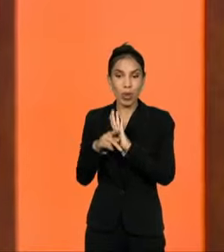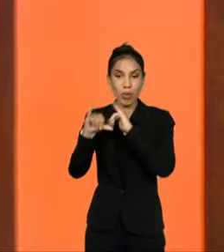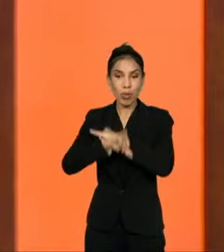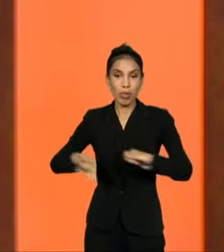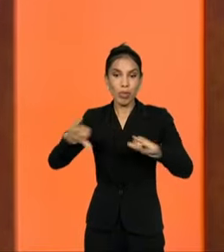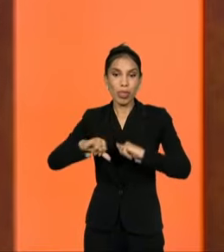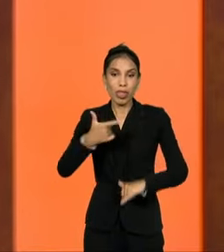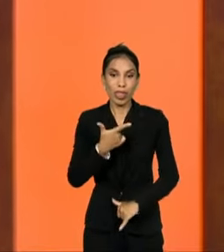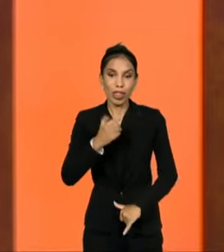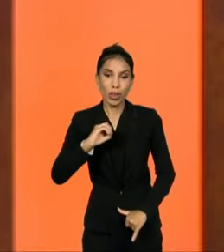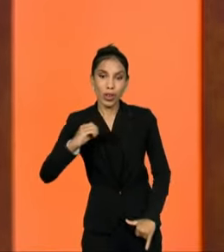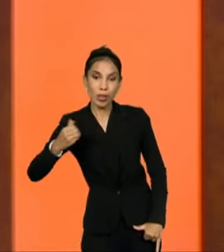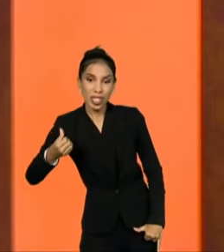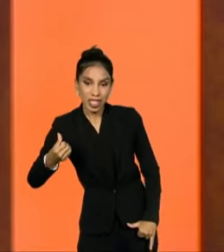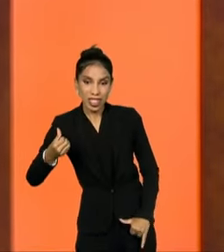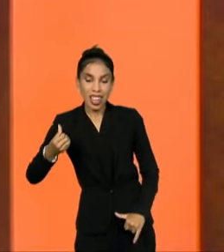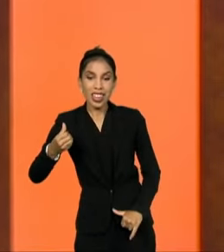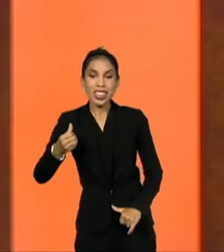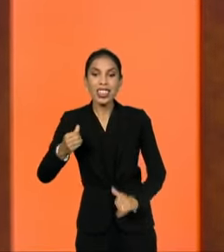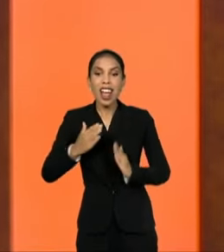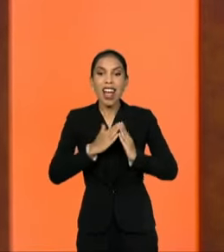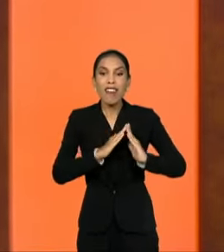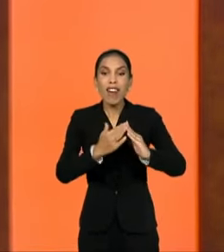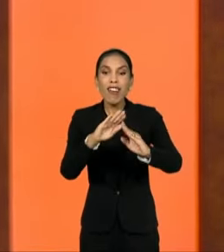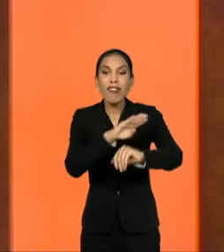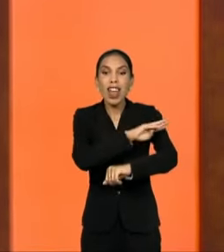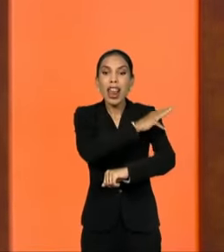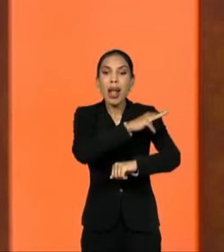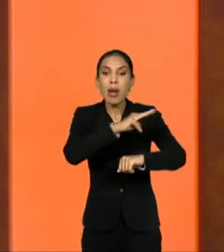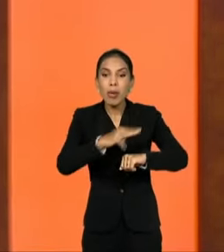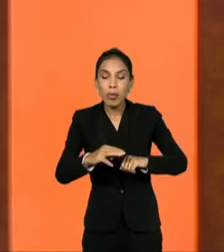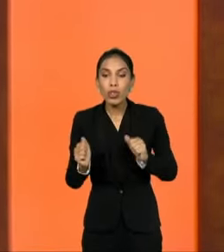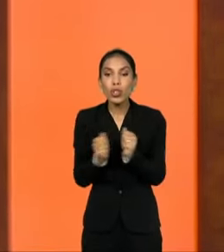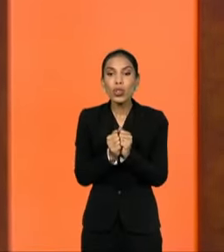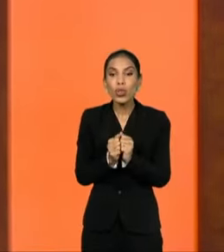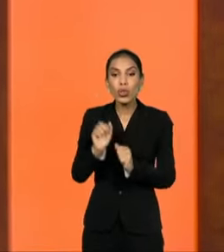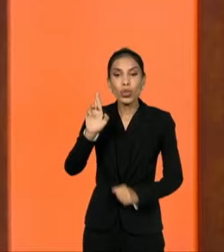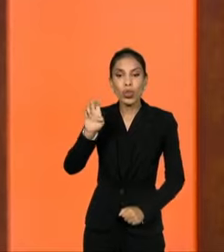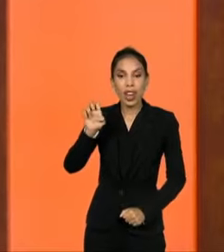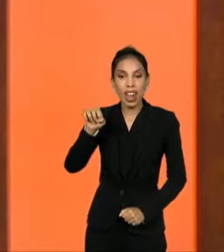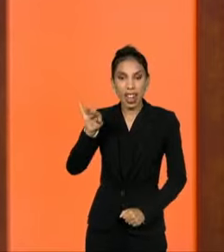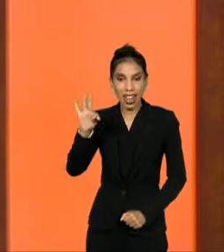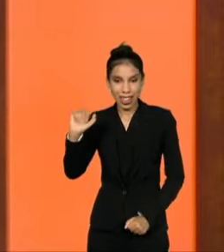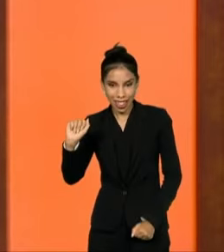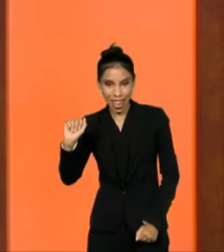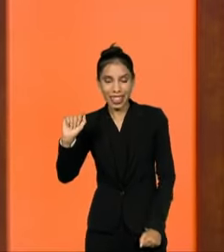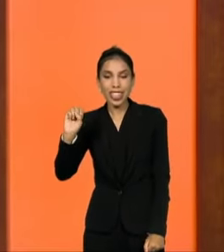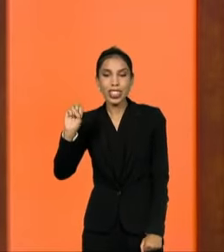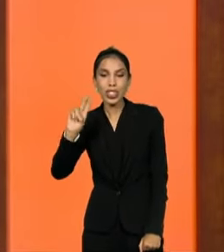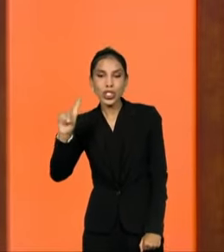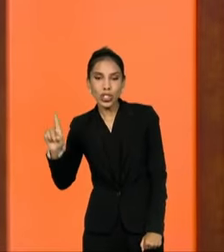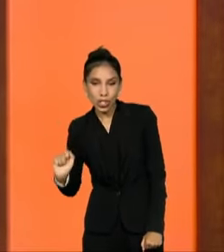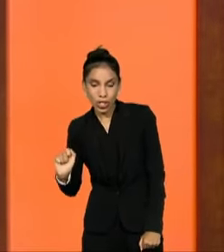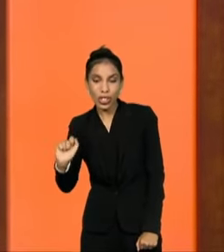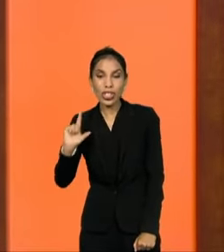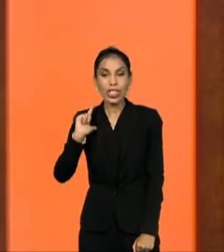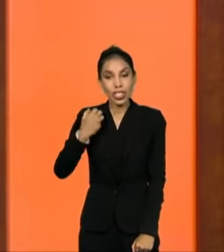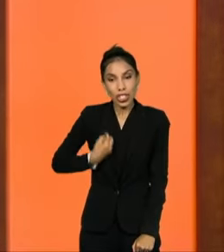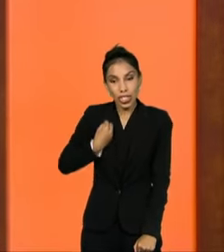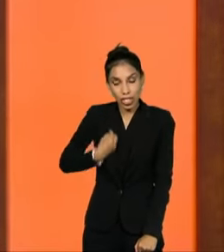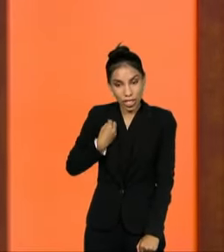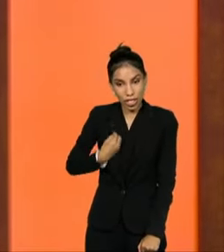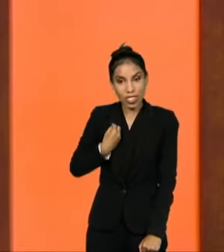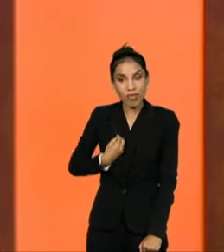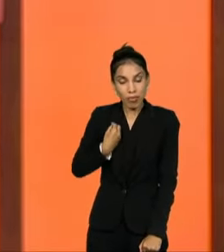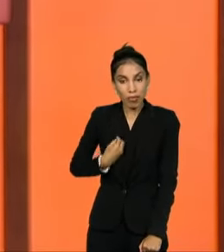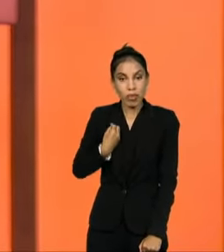em 2006, na Favela da Maré. E ela vem junto com a Renata, indicadas pelo coletivo da Maré, para compor o meu mandato.